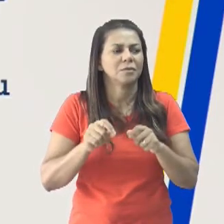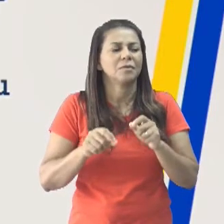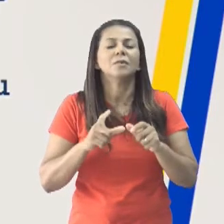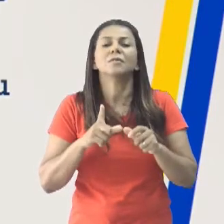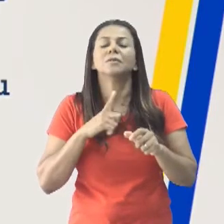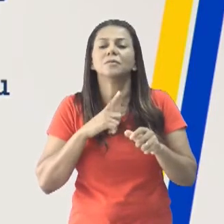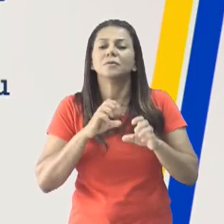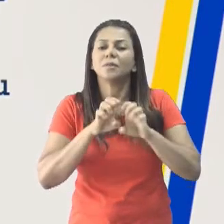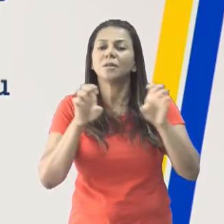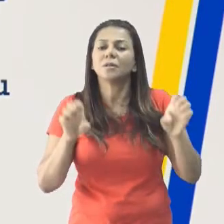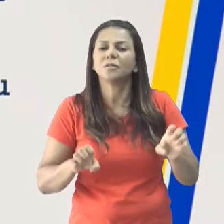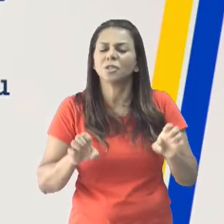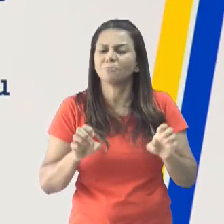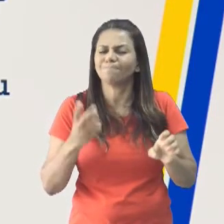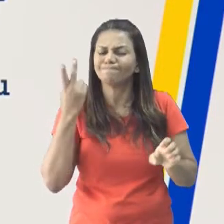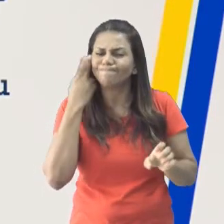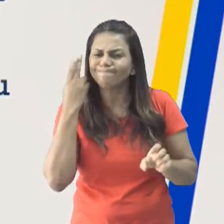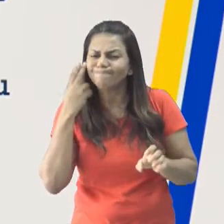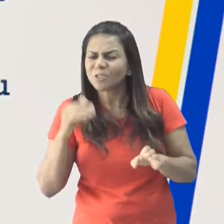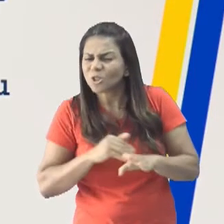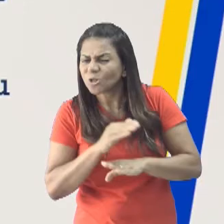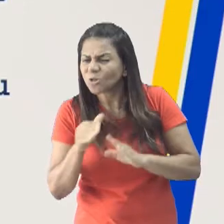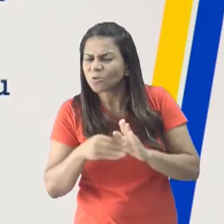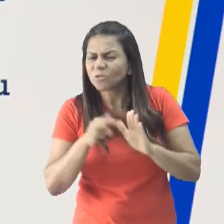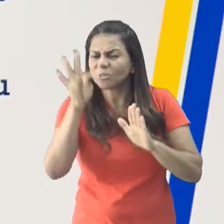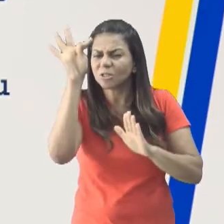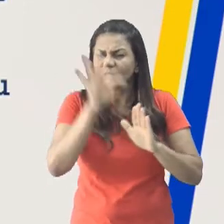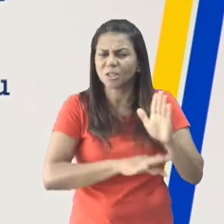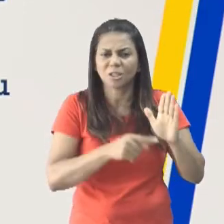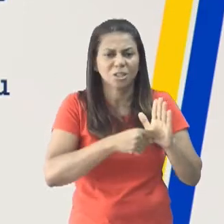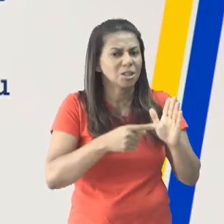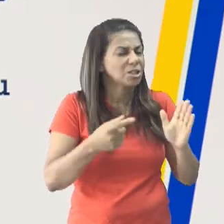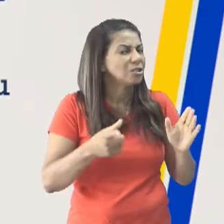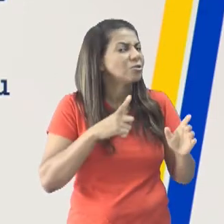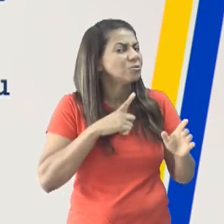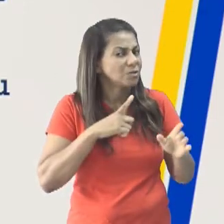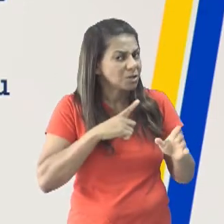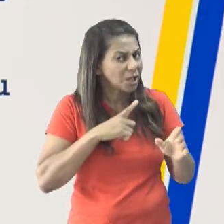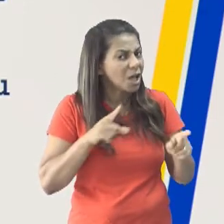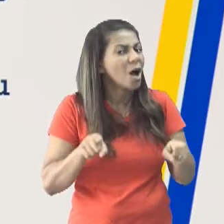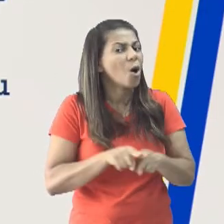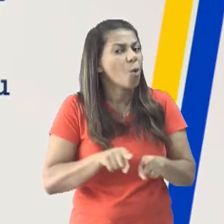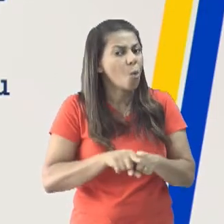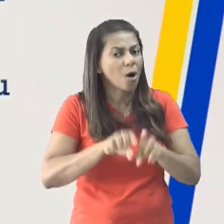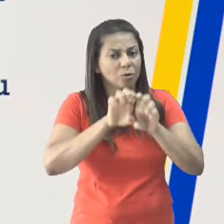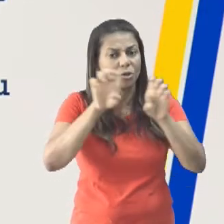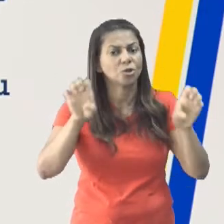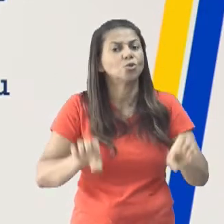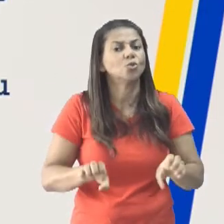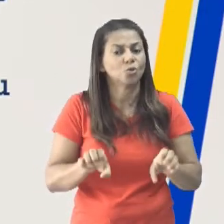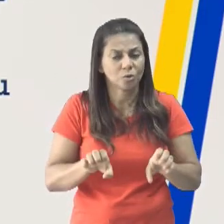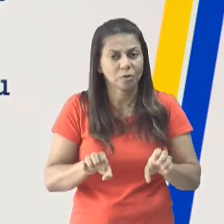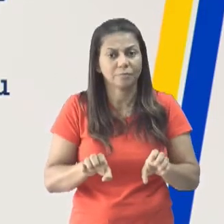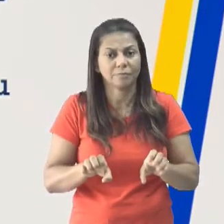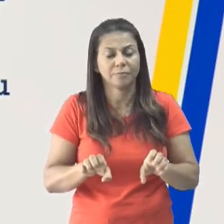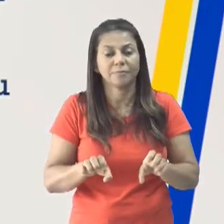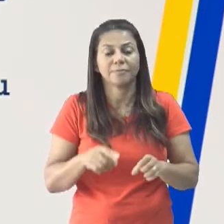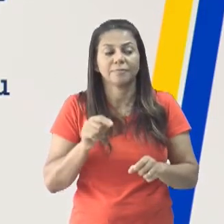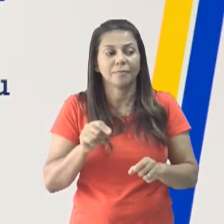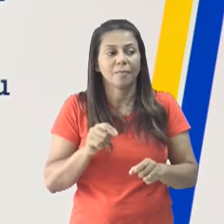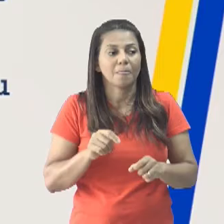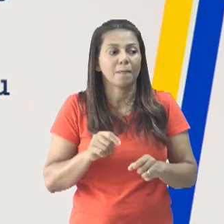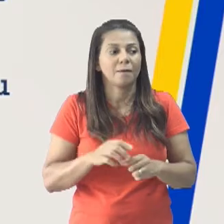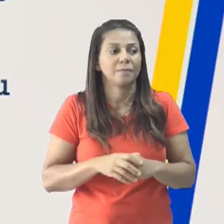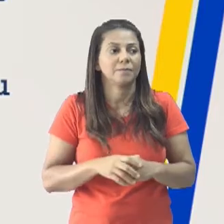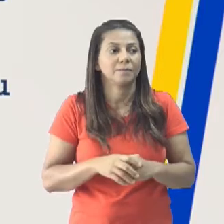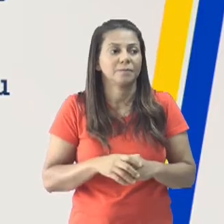estrutura, é comum todos os textos dramáticos terem a mesma estrutura, tá? São o que a gente chama de estrutura